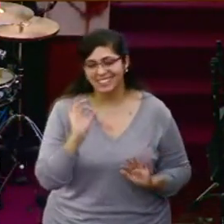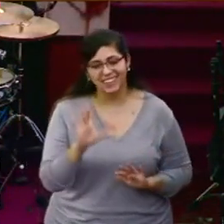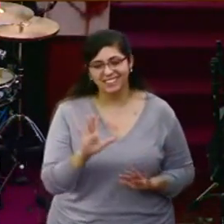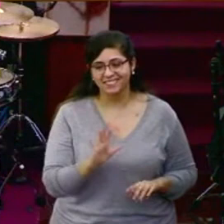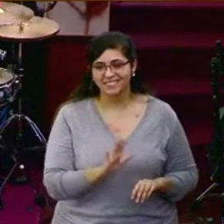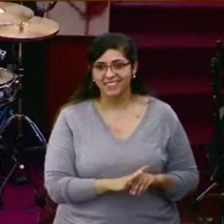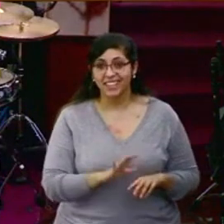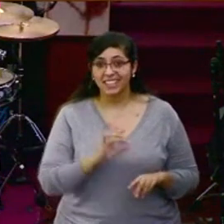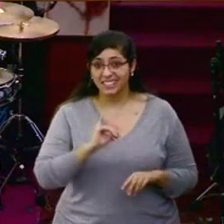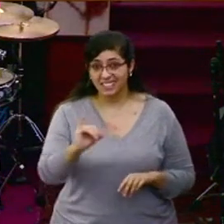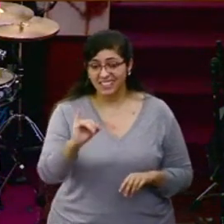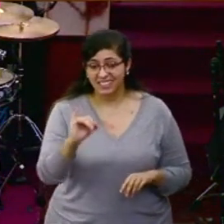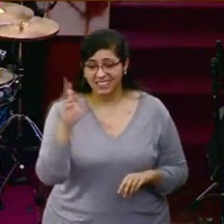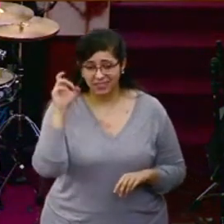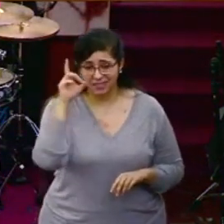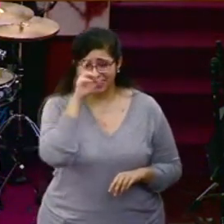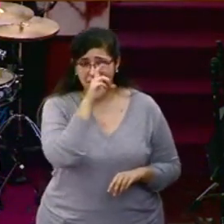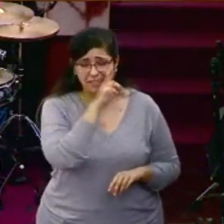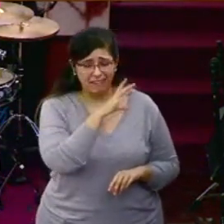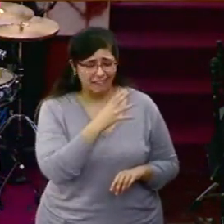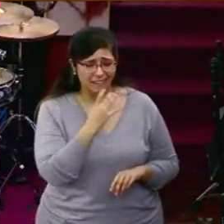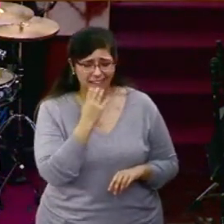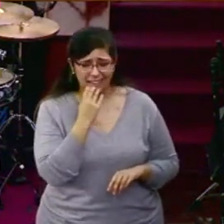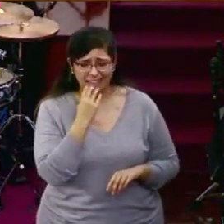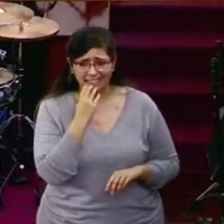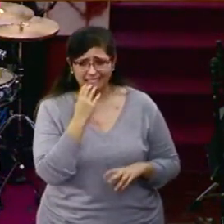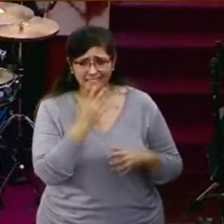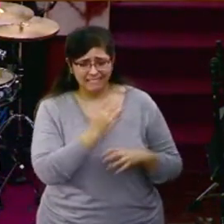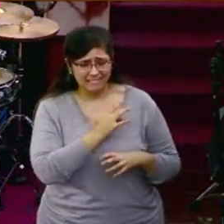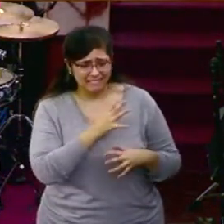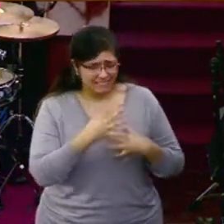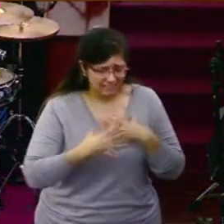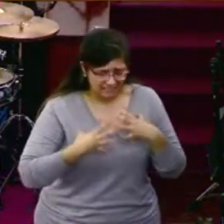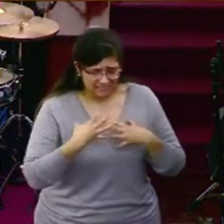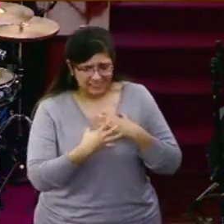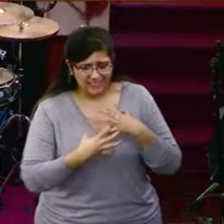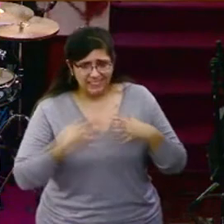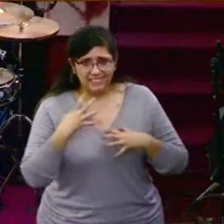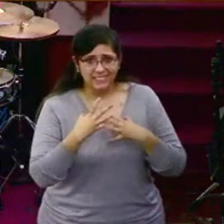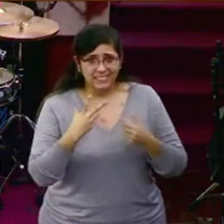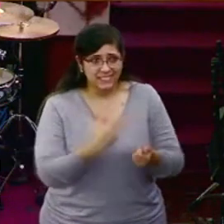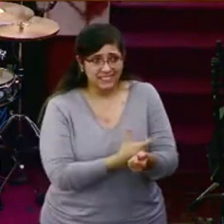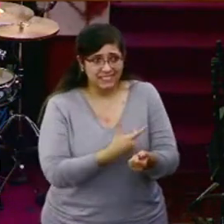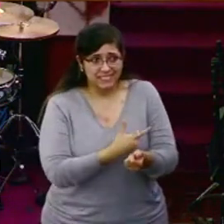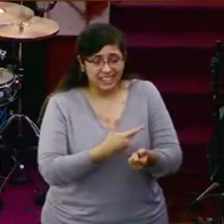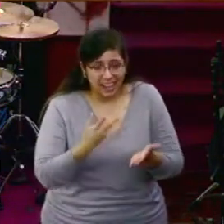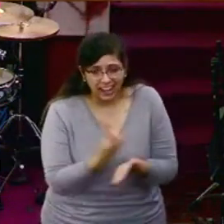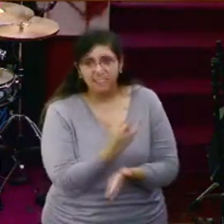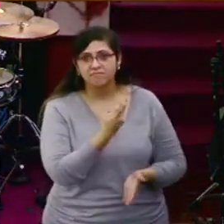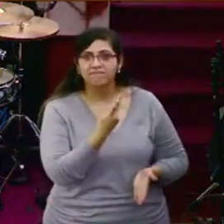porque quando vem as veias difíceis de serem encontradas fica nervosa a enfermeira e doi o braço do paciente